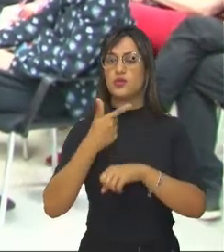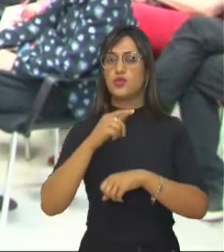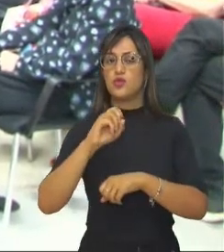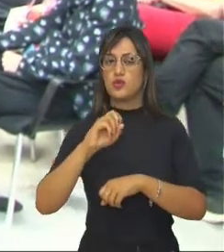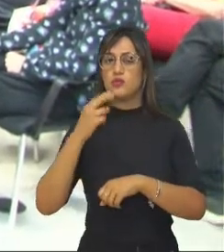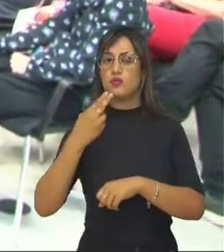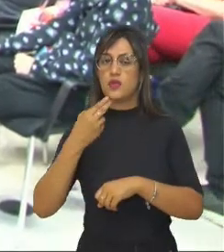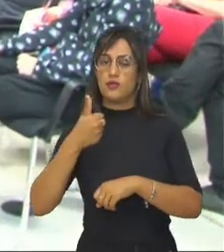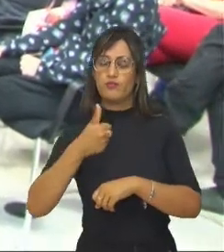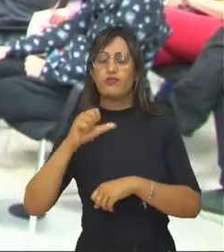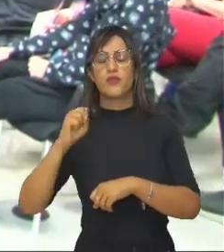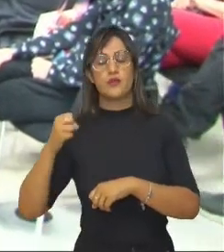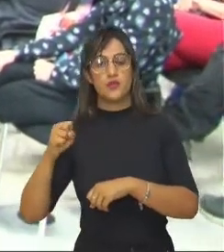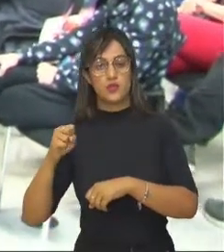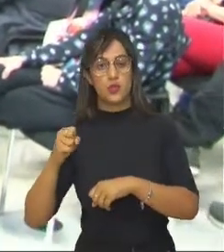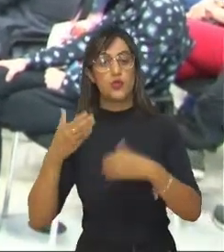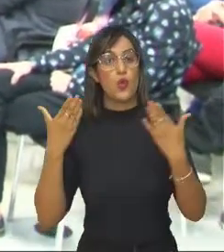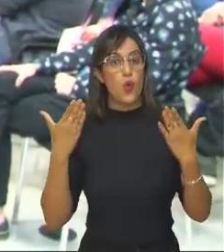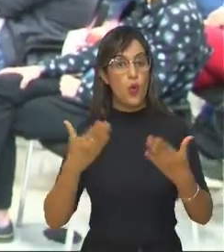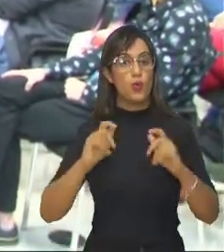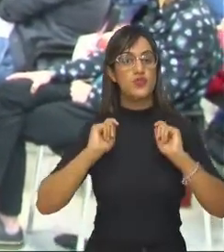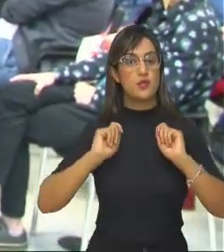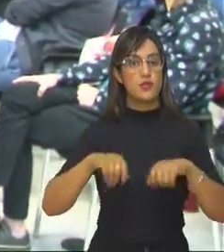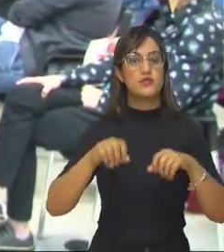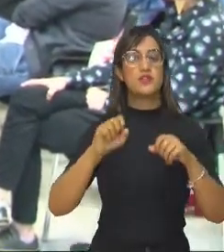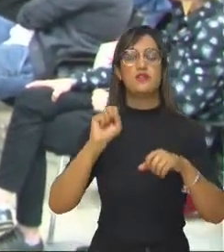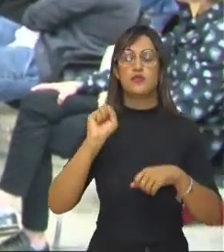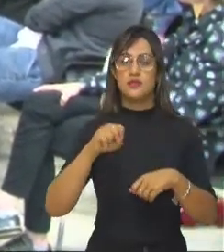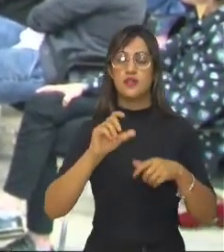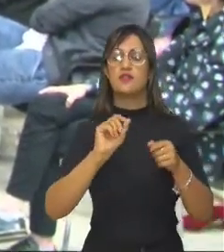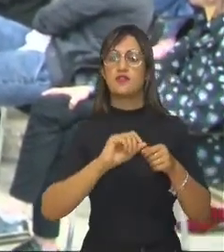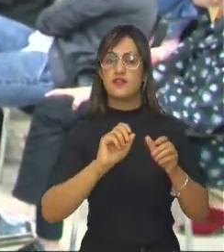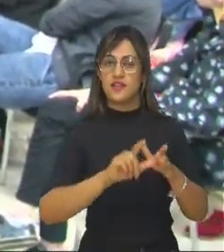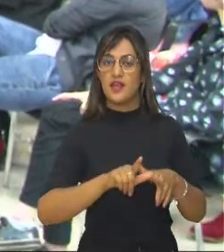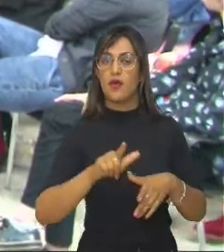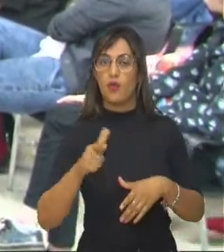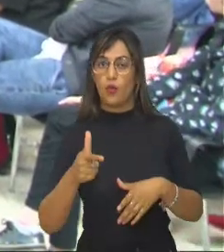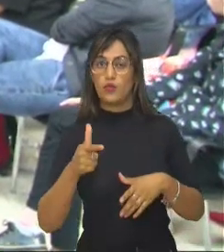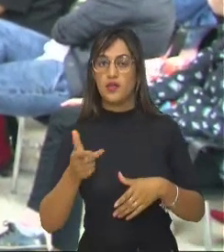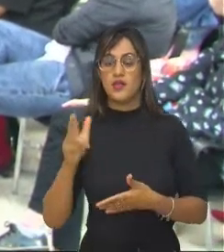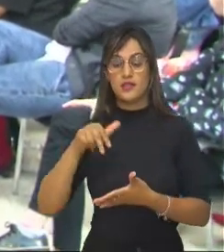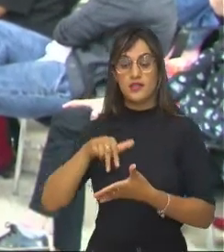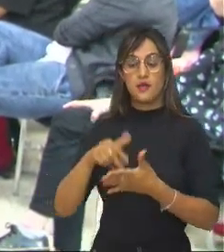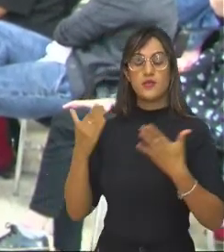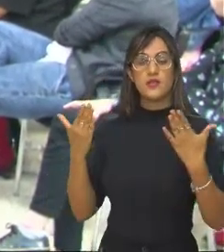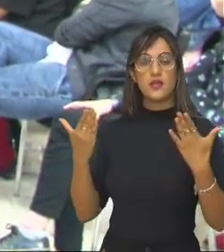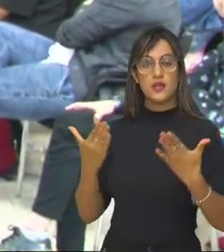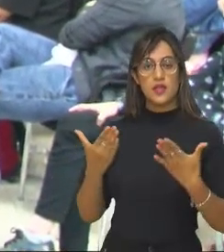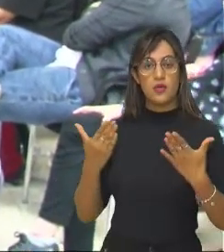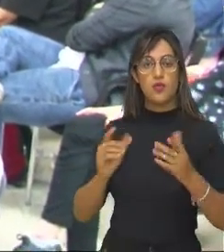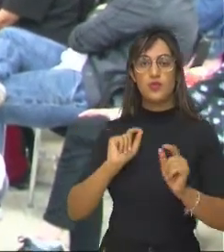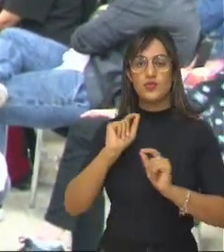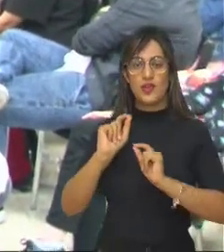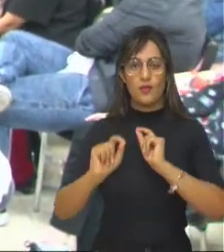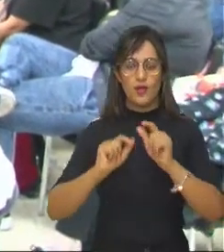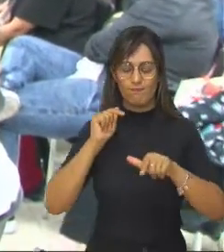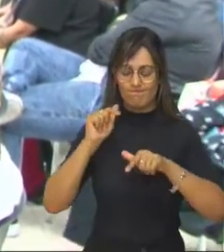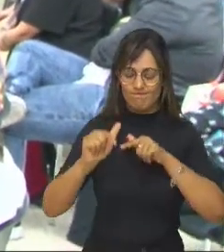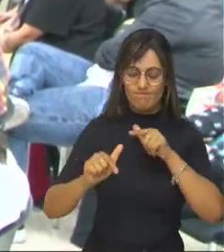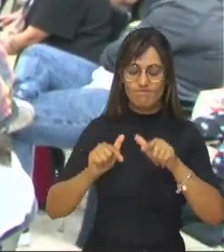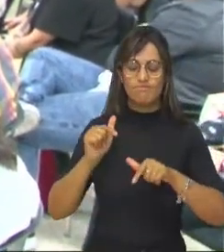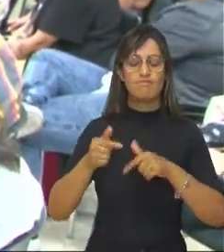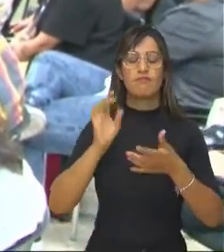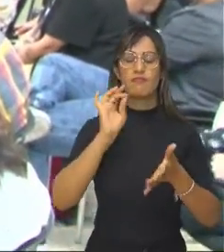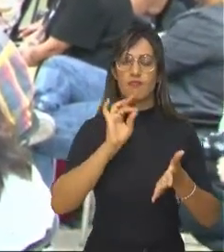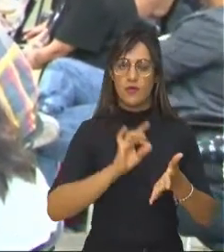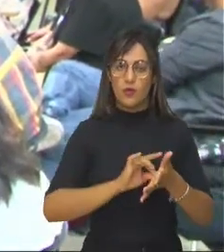possível desdobrar a resolução 01-2018. Estarmos aqui hoje é o desdobramento concreto. A